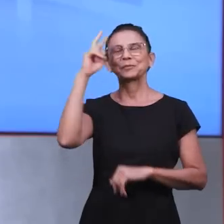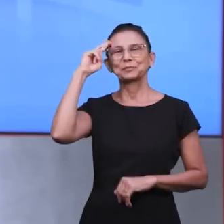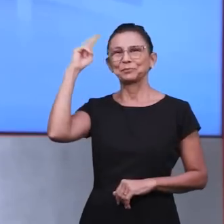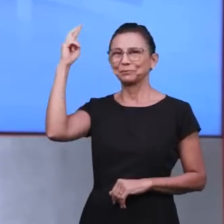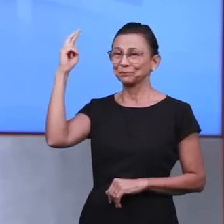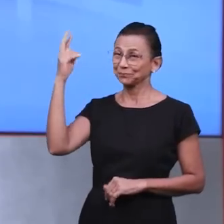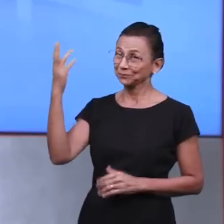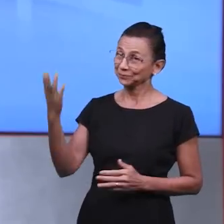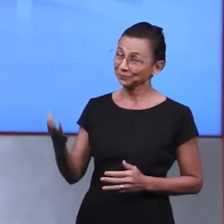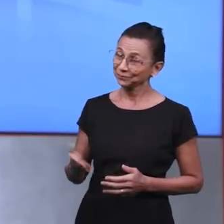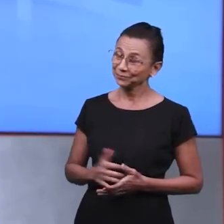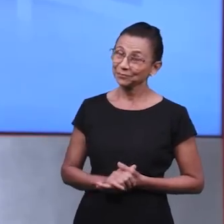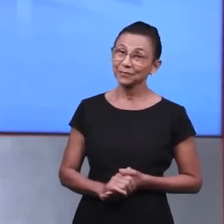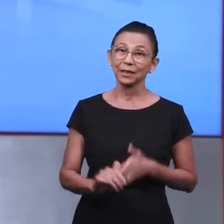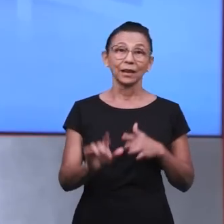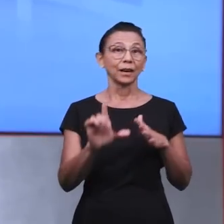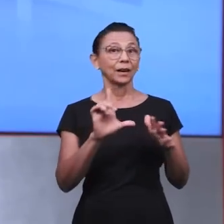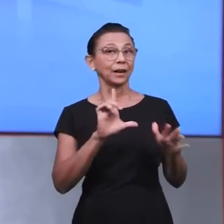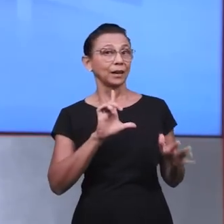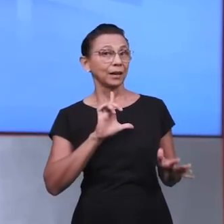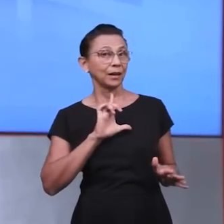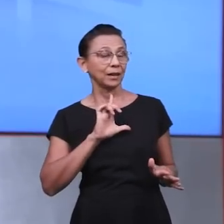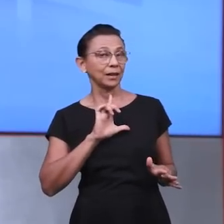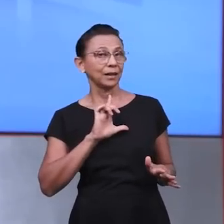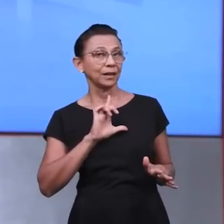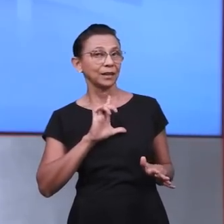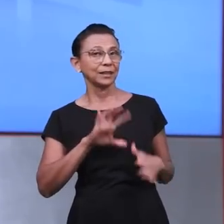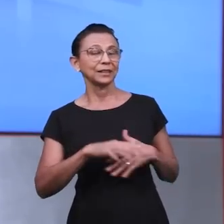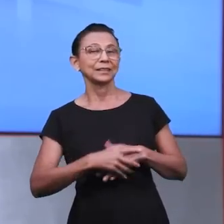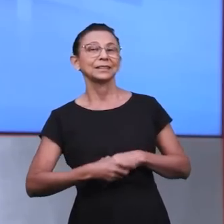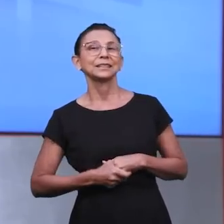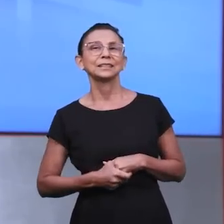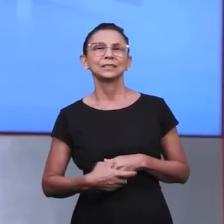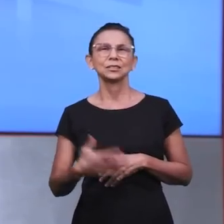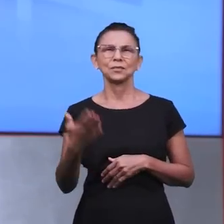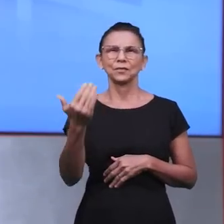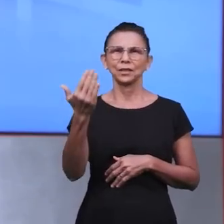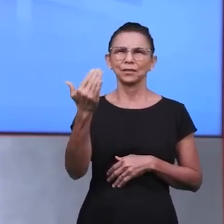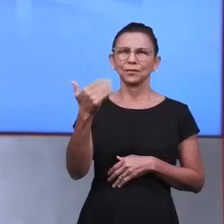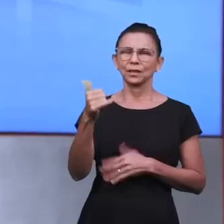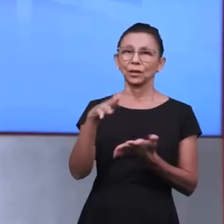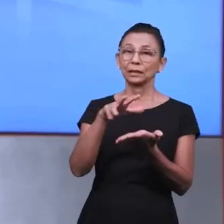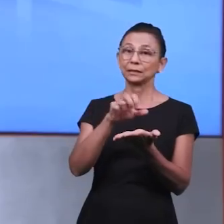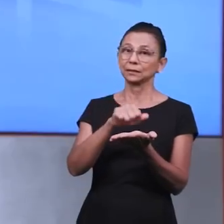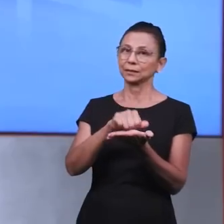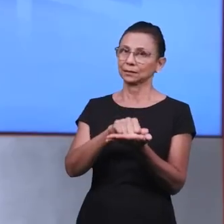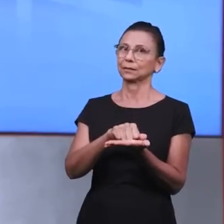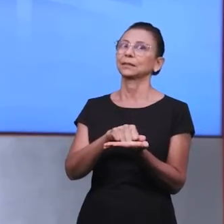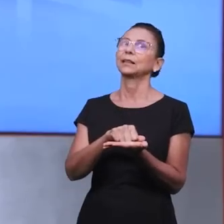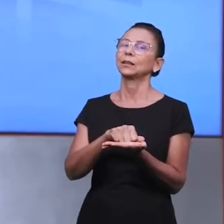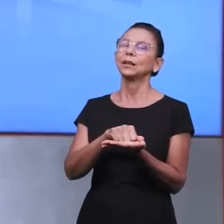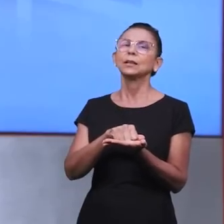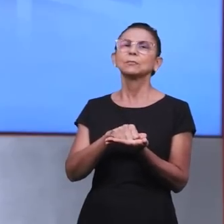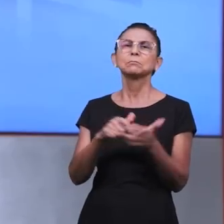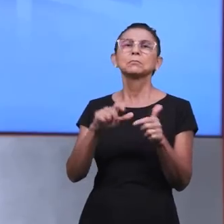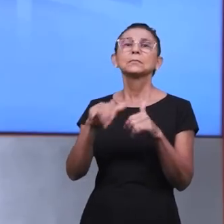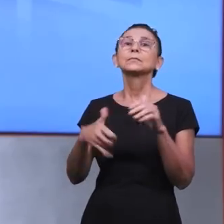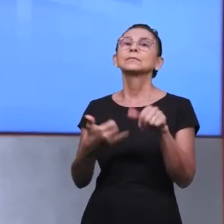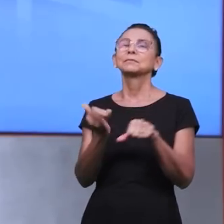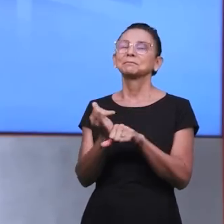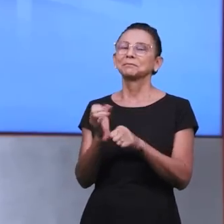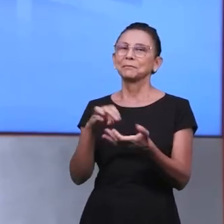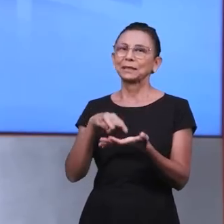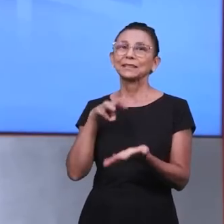Louvado seja o nome do Senhor, mas antes, vamos lá, participe conosco aqui, viu? Participe conosco, faça a sua inscrição no